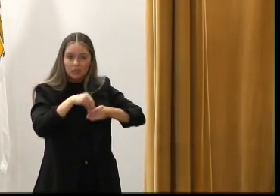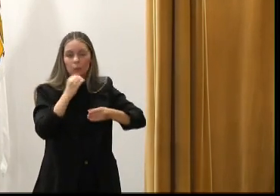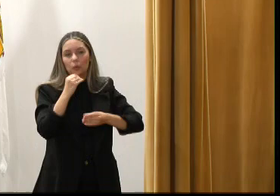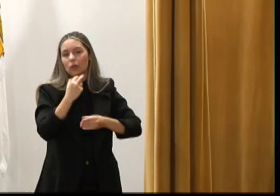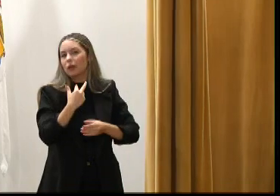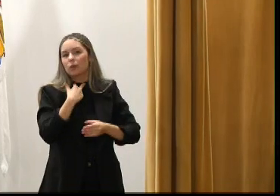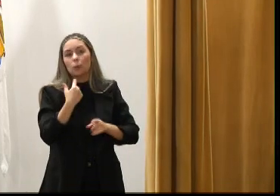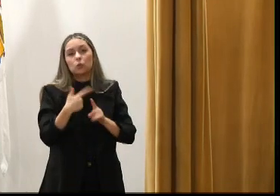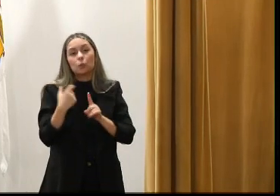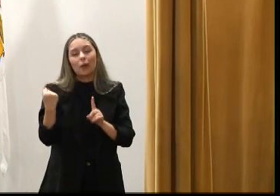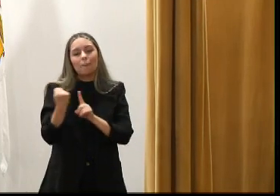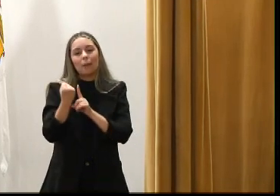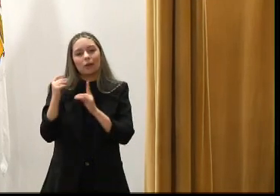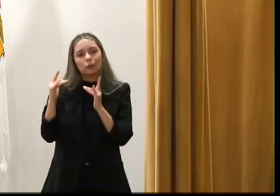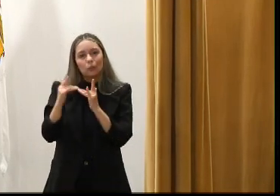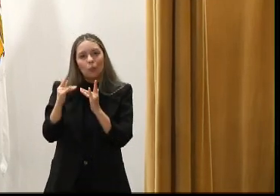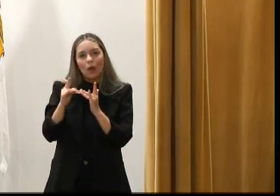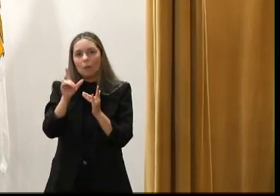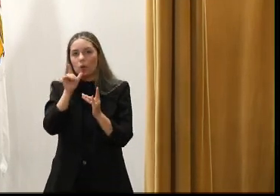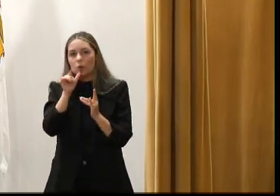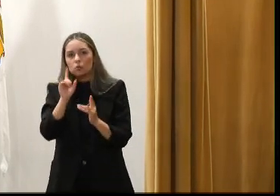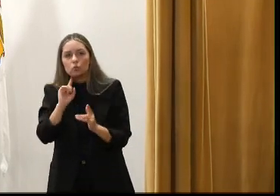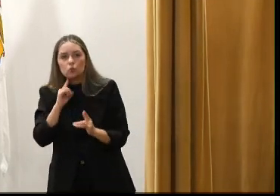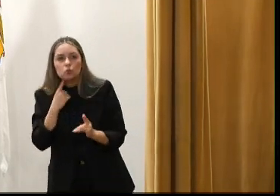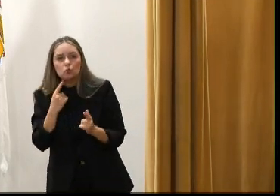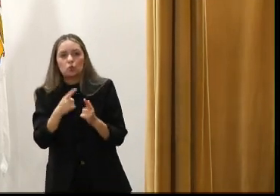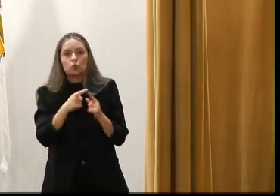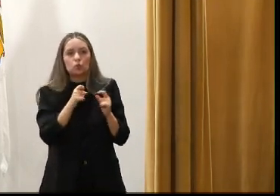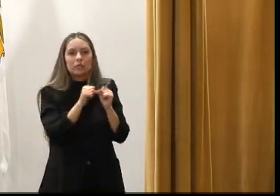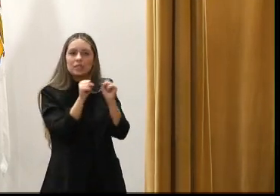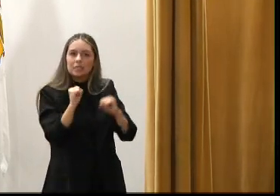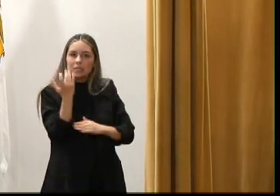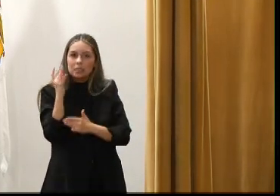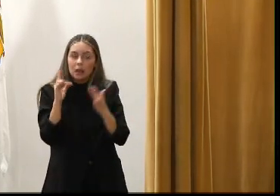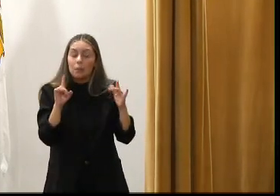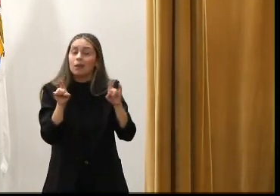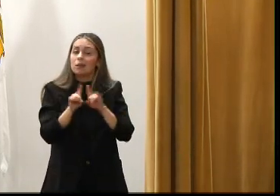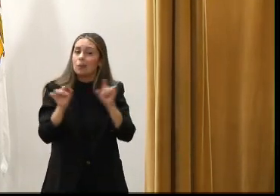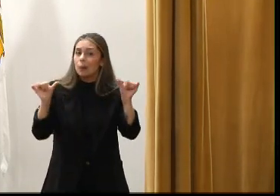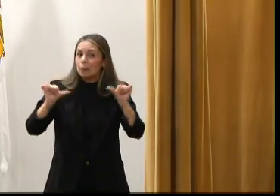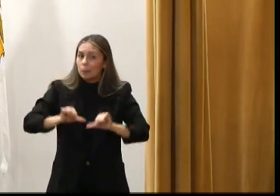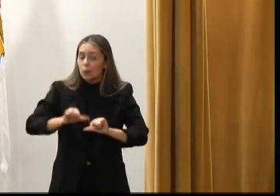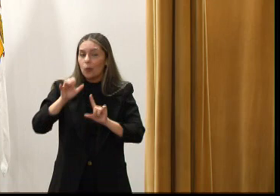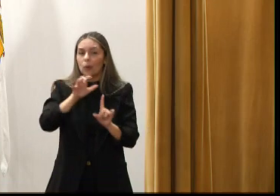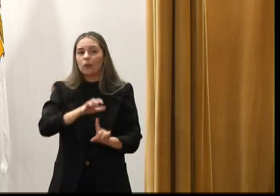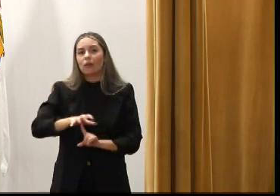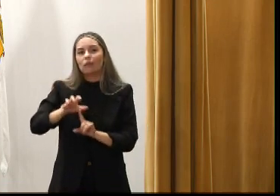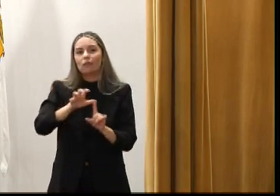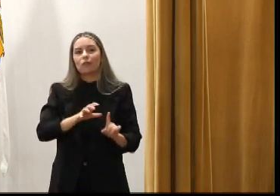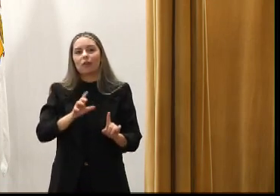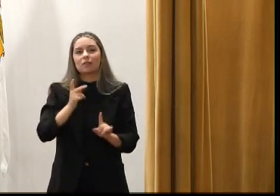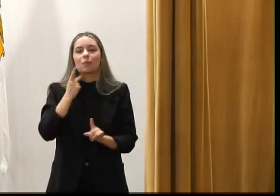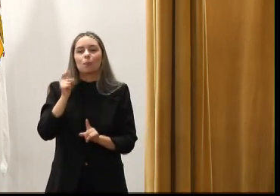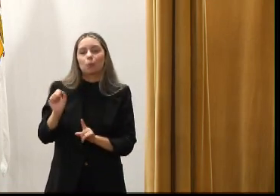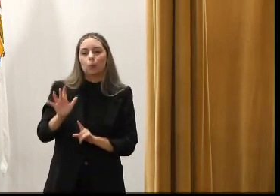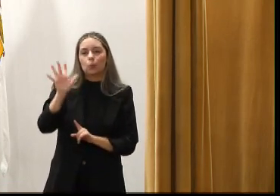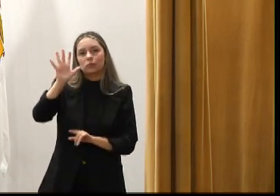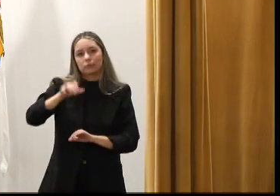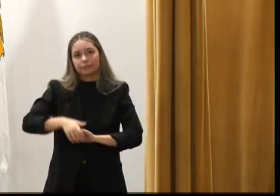muito impacto ao Guaíba, à água, aos ecossistemas e também contribui com a emissão de gás